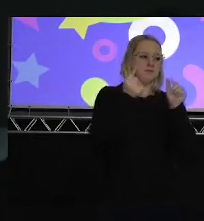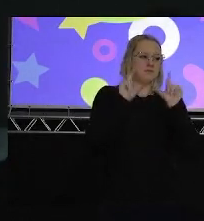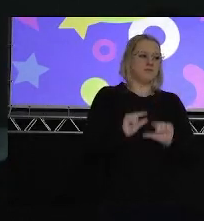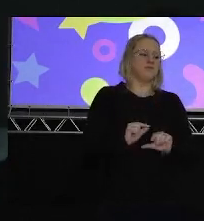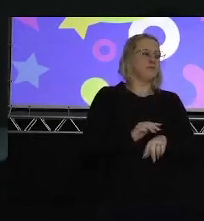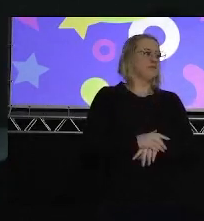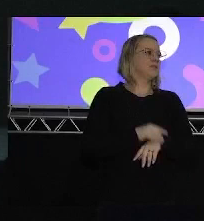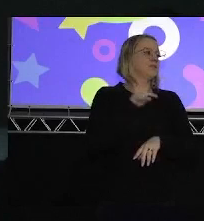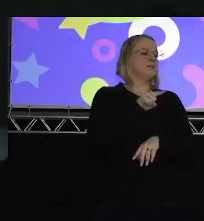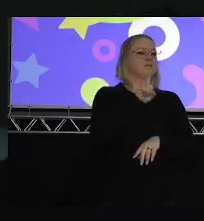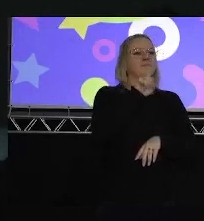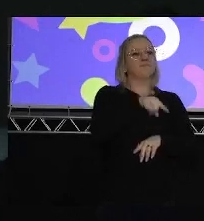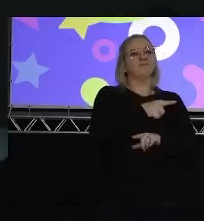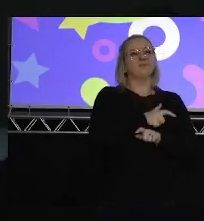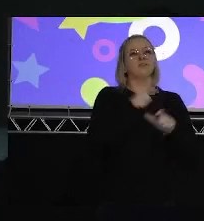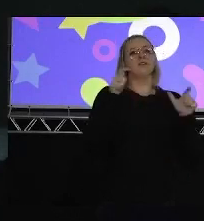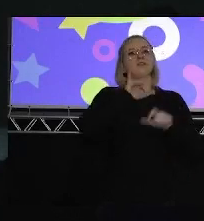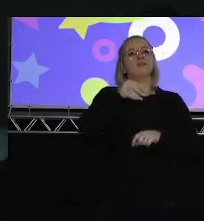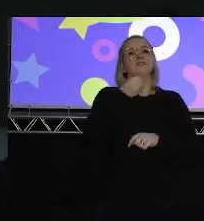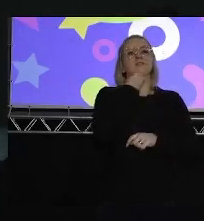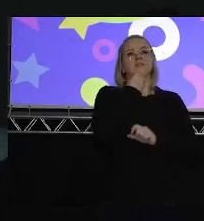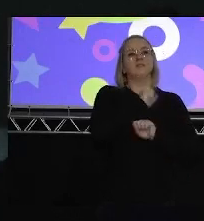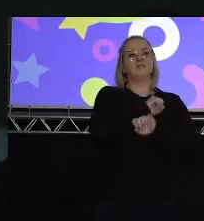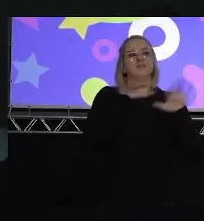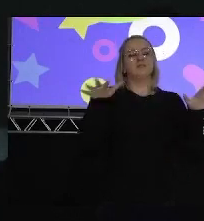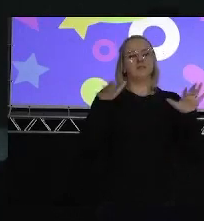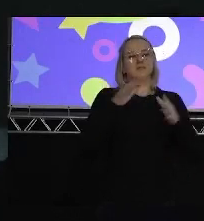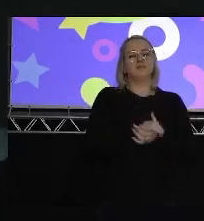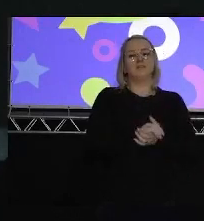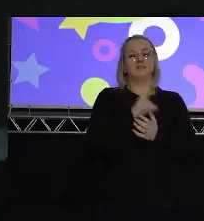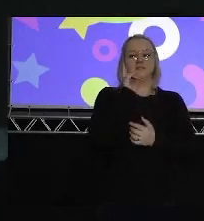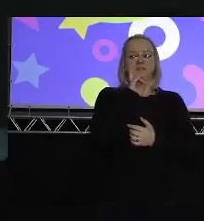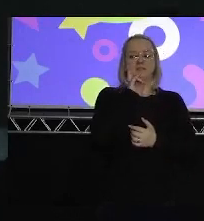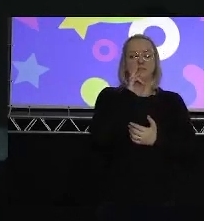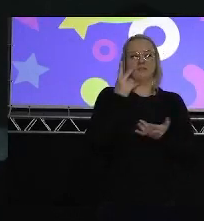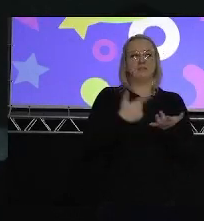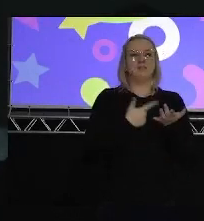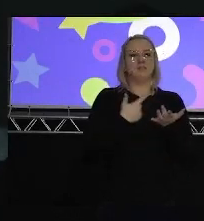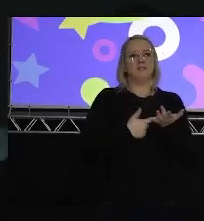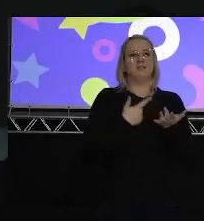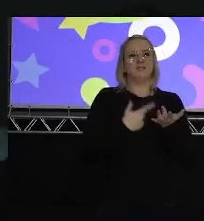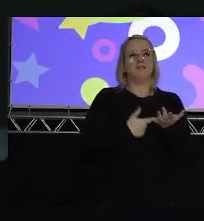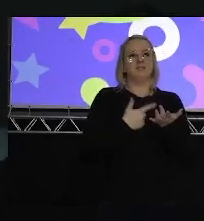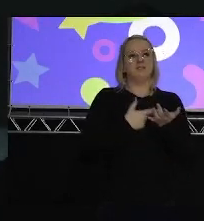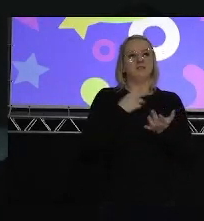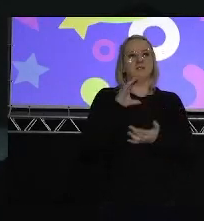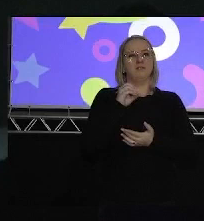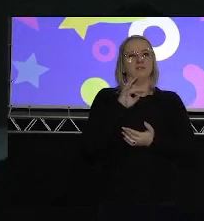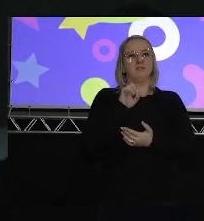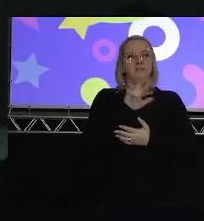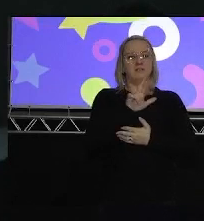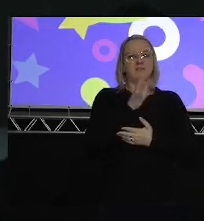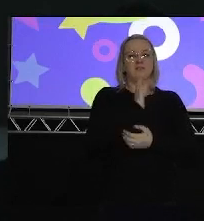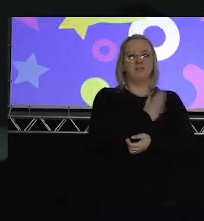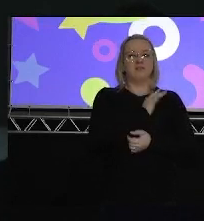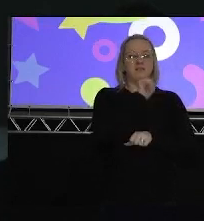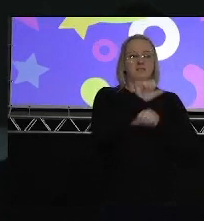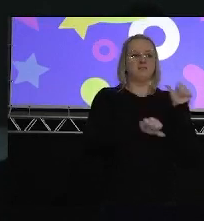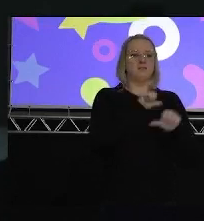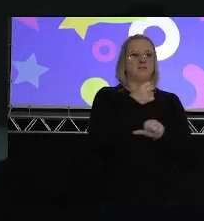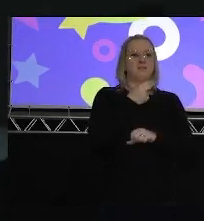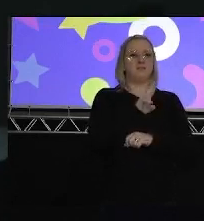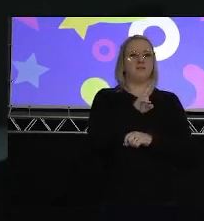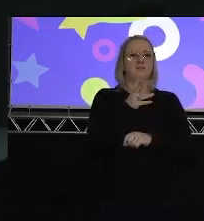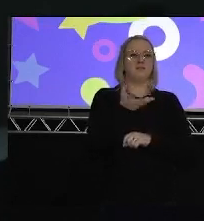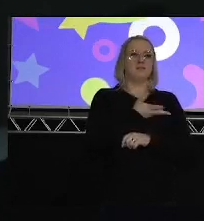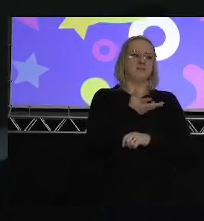Então, ali foi a nossa grande oportunidade. Leia o livro lá do Kotter, né? Coração da Mudança, ou